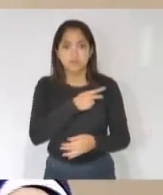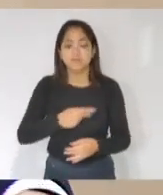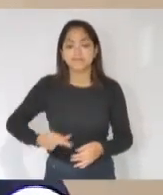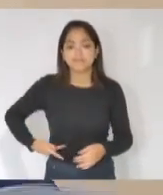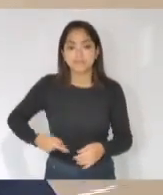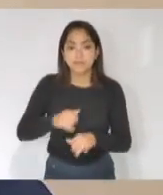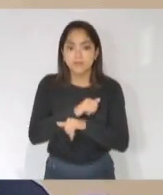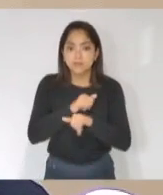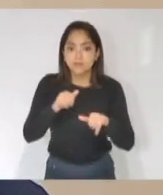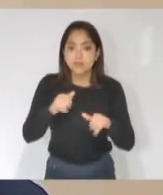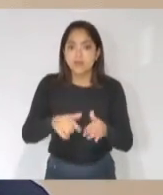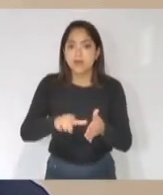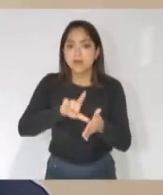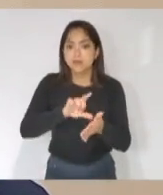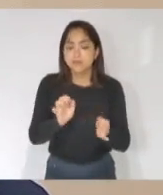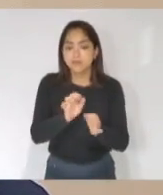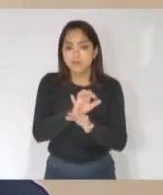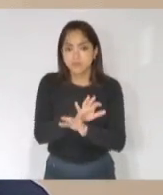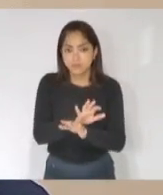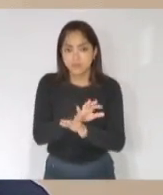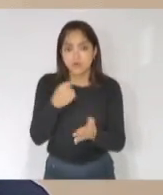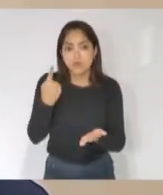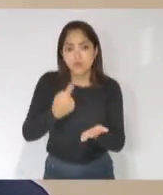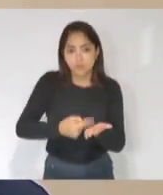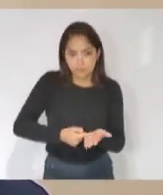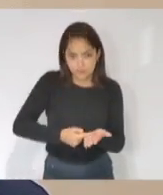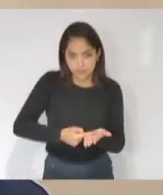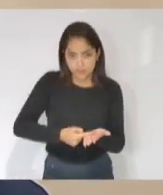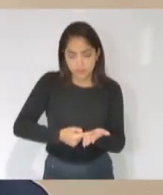presidência, antes de encerrar a sessão, convoca outra